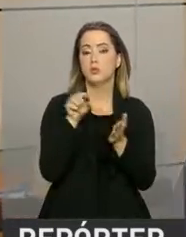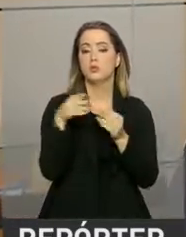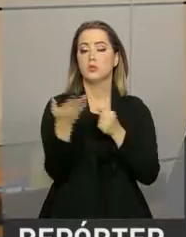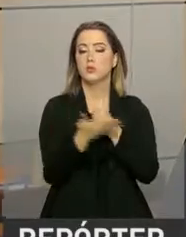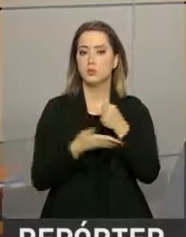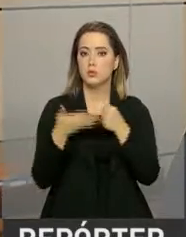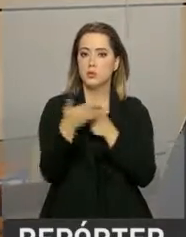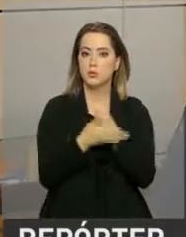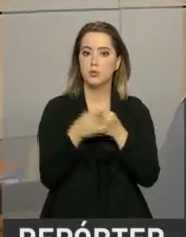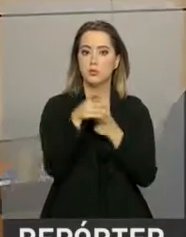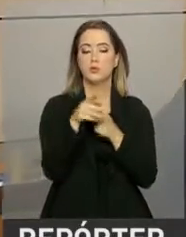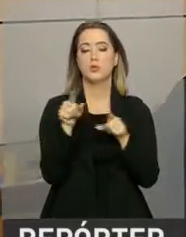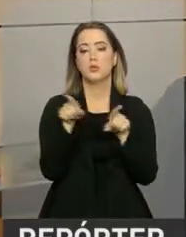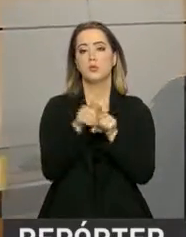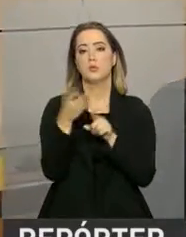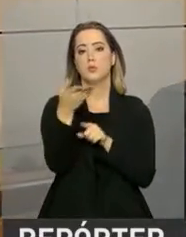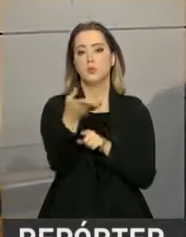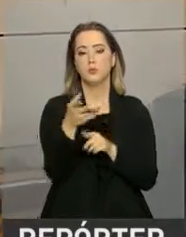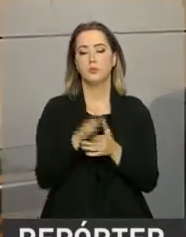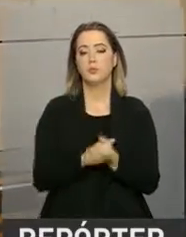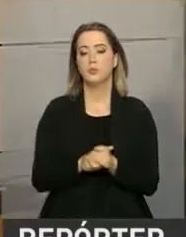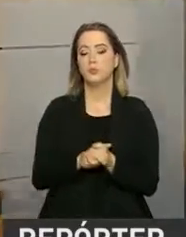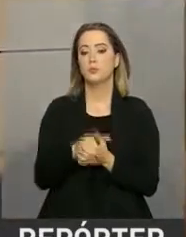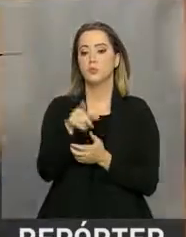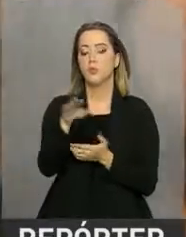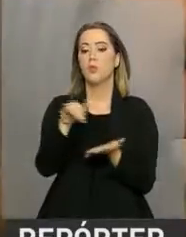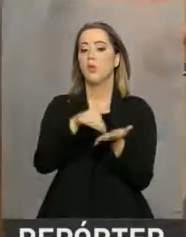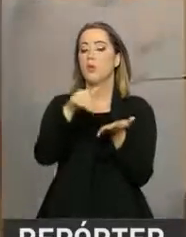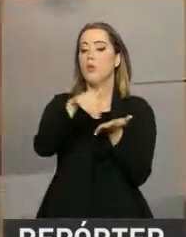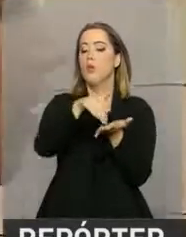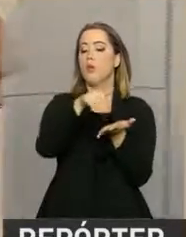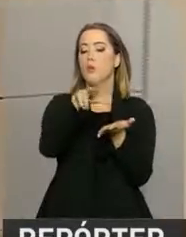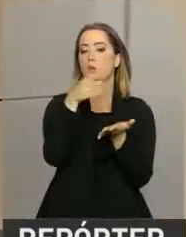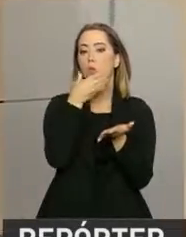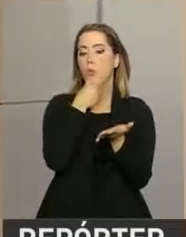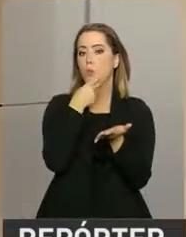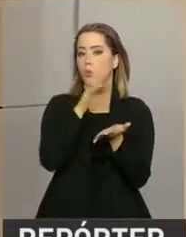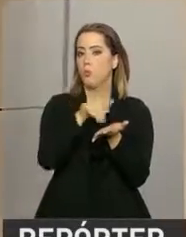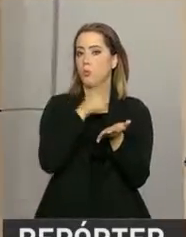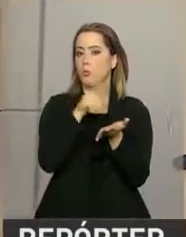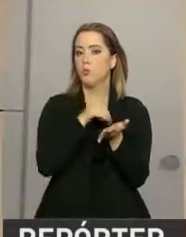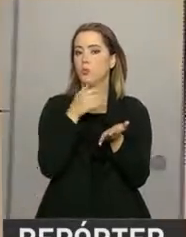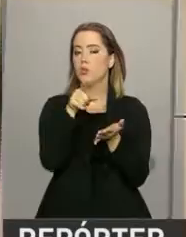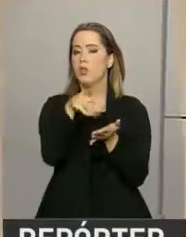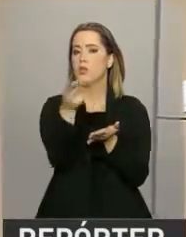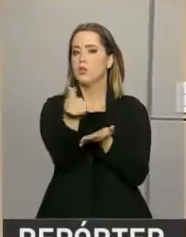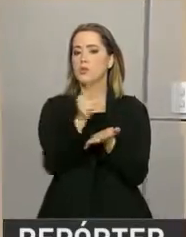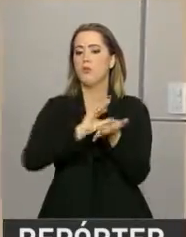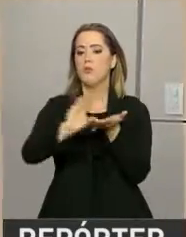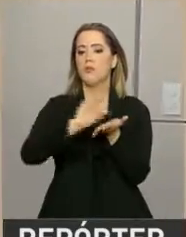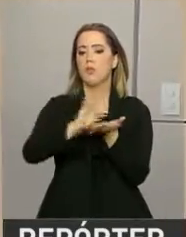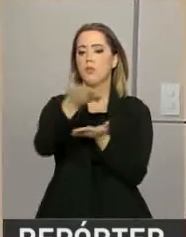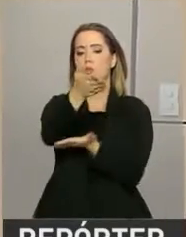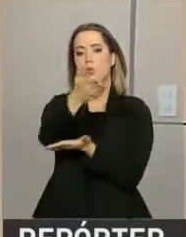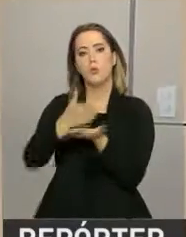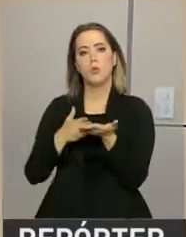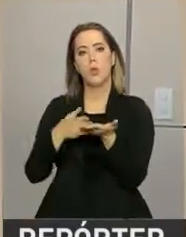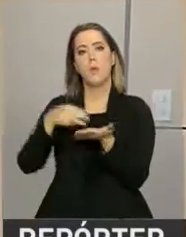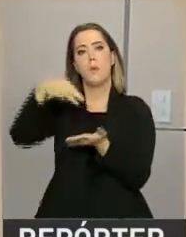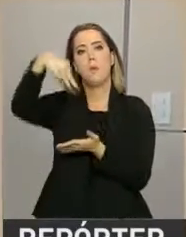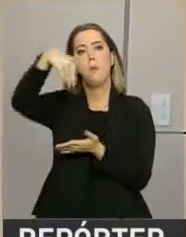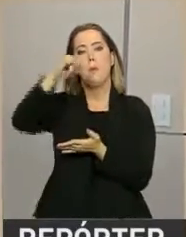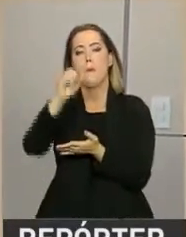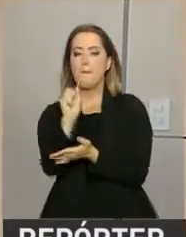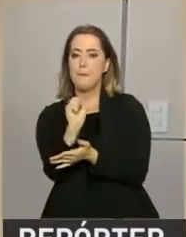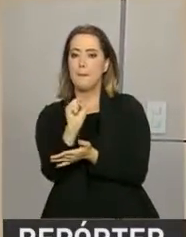Educação, Rocieli Soares da Silva. Secretário, esse dinheiro vai ser dividido entre os programas Mais Educação e o Ensino Médio